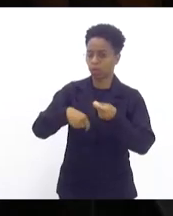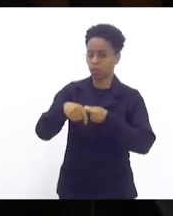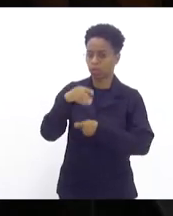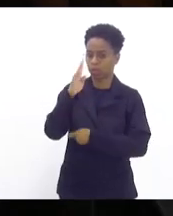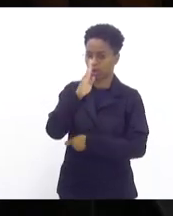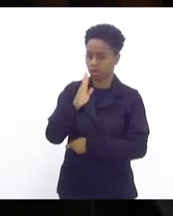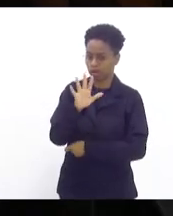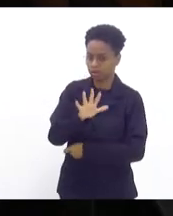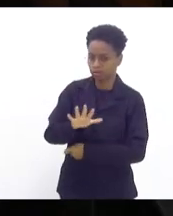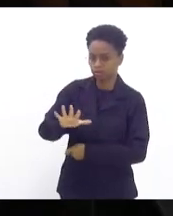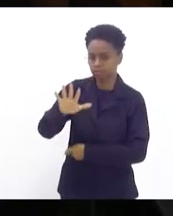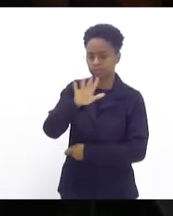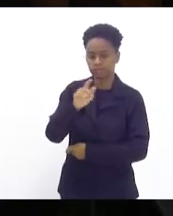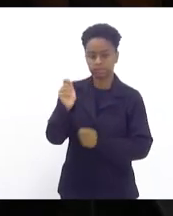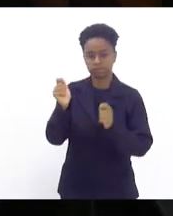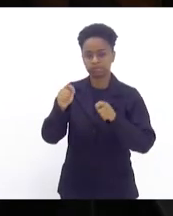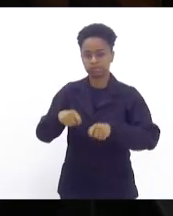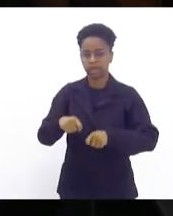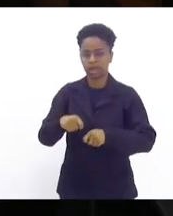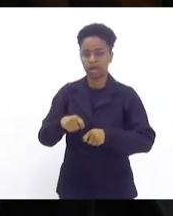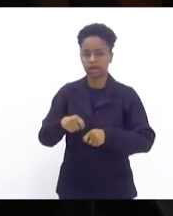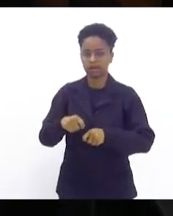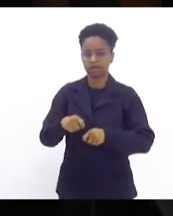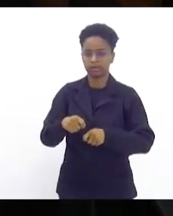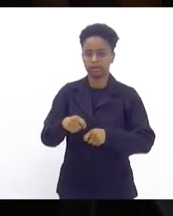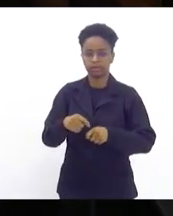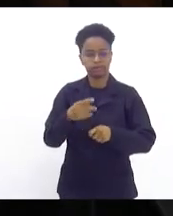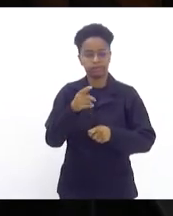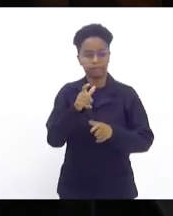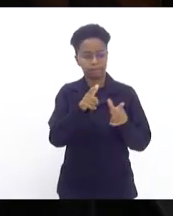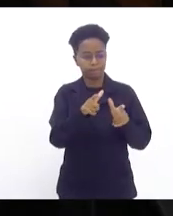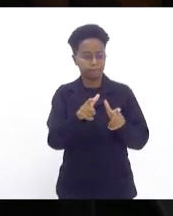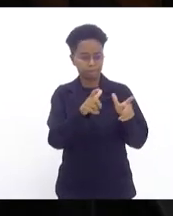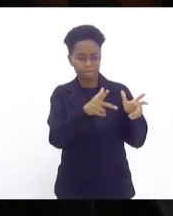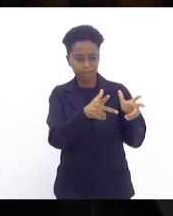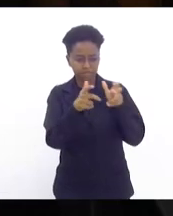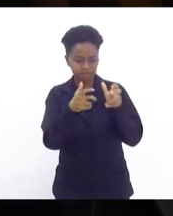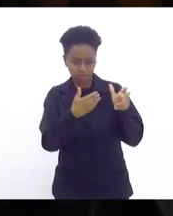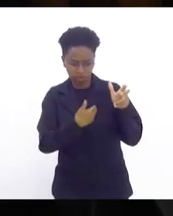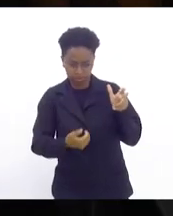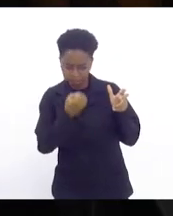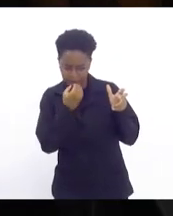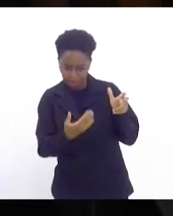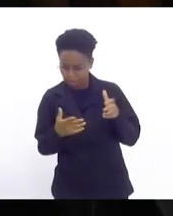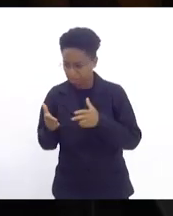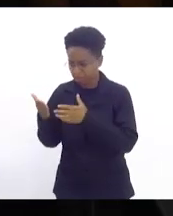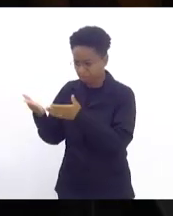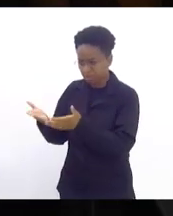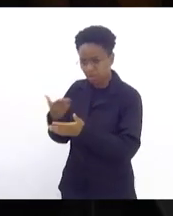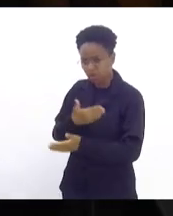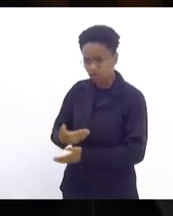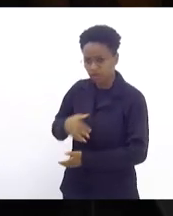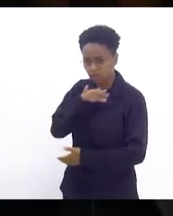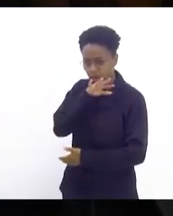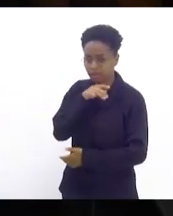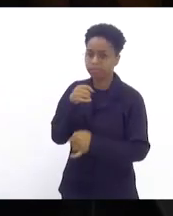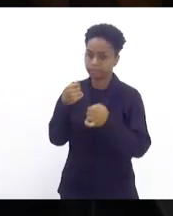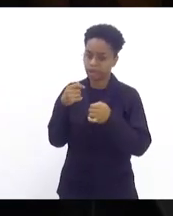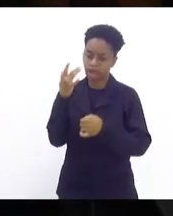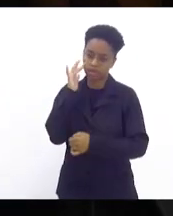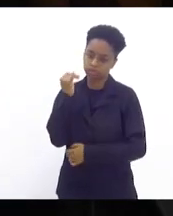para julgar se os governos estão indo bem ou não eu acho muito importante